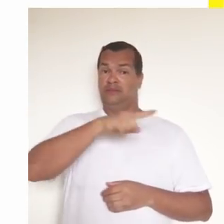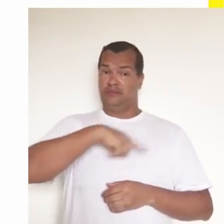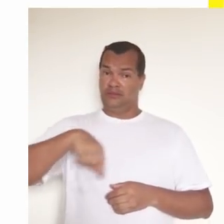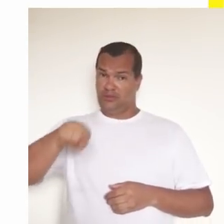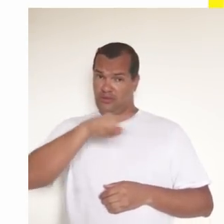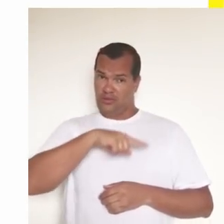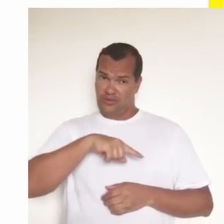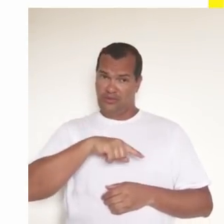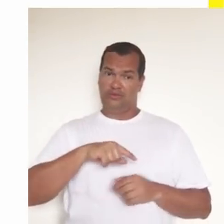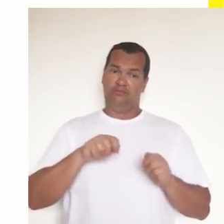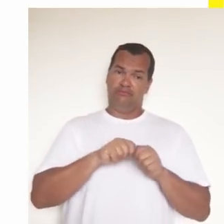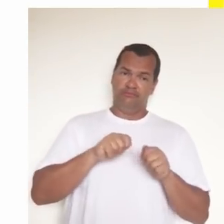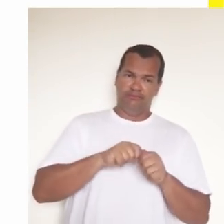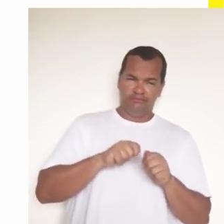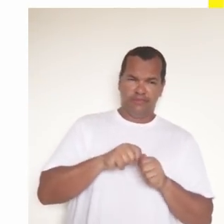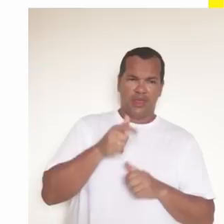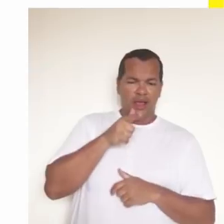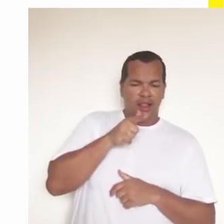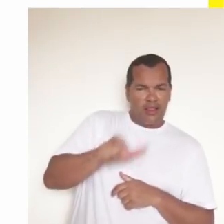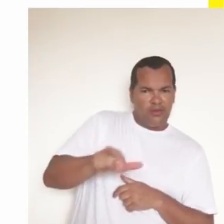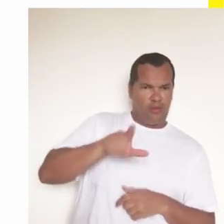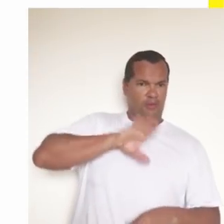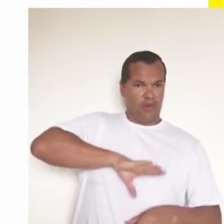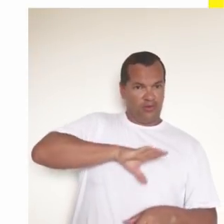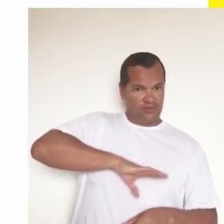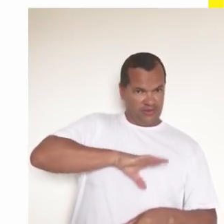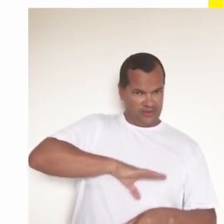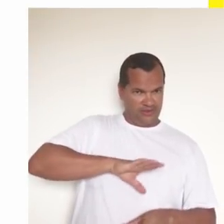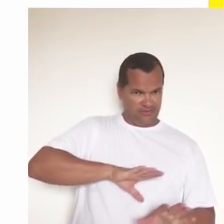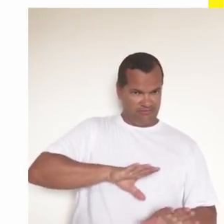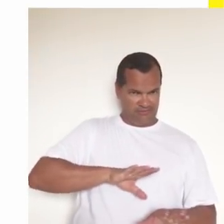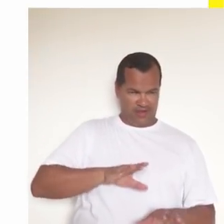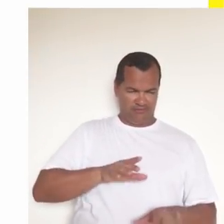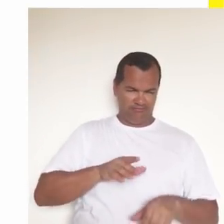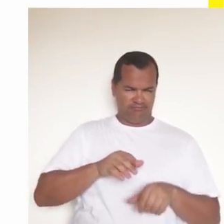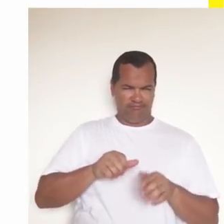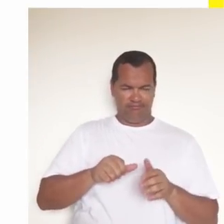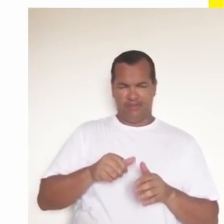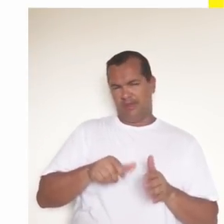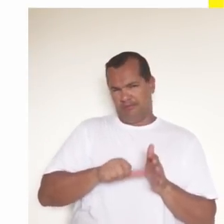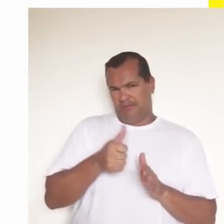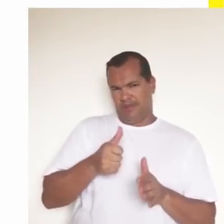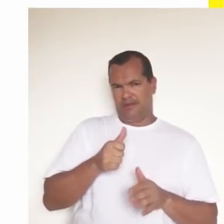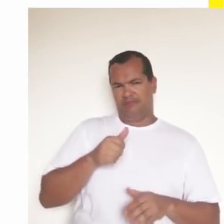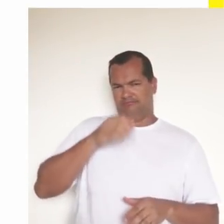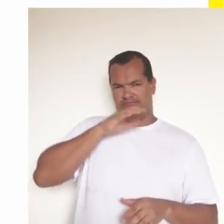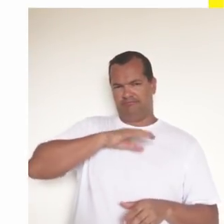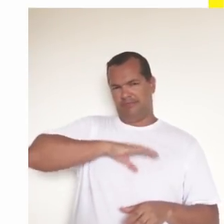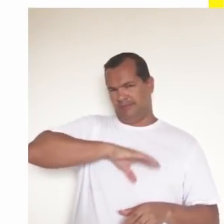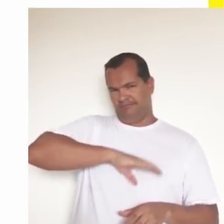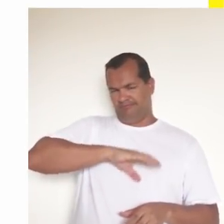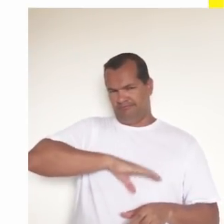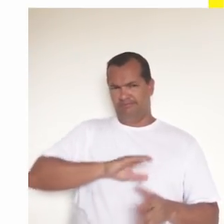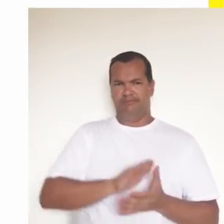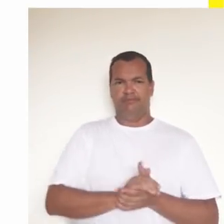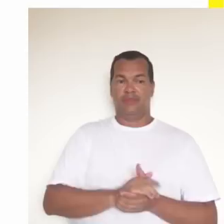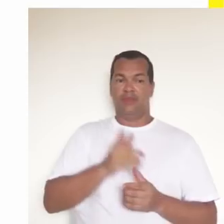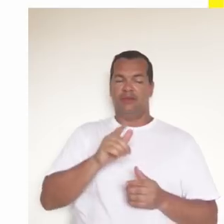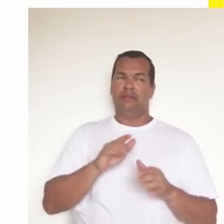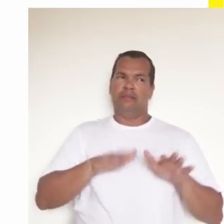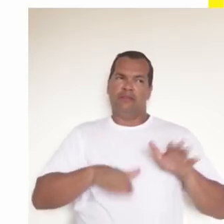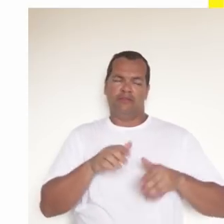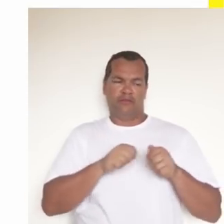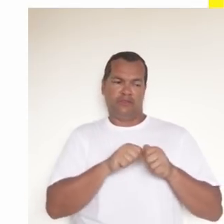fôssemos partir da nossa língua materna, da língua portuguesa, talvez nós quiséssemos